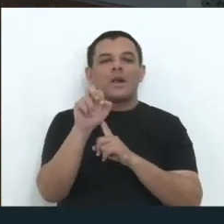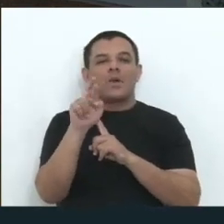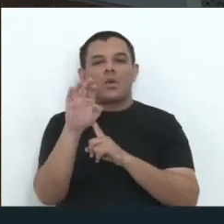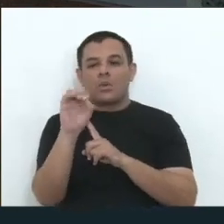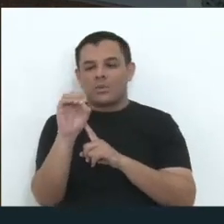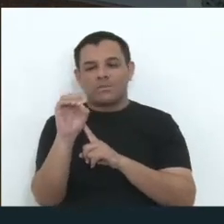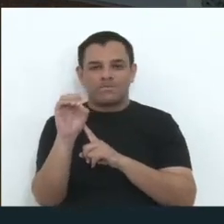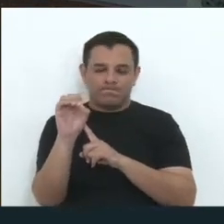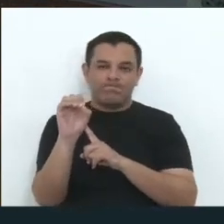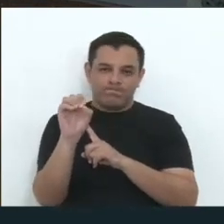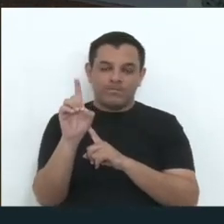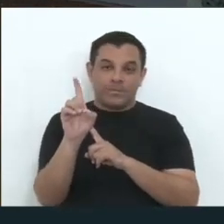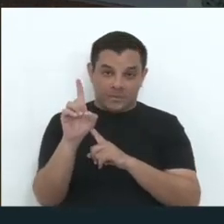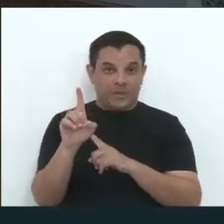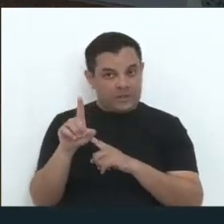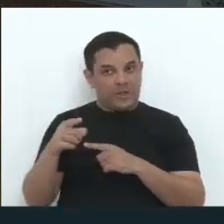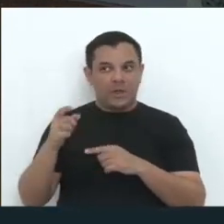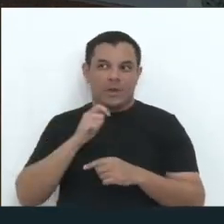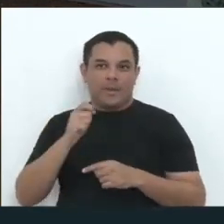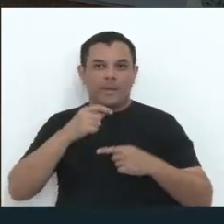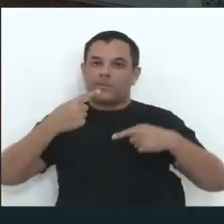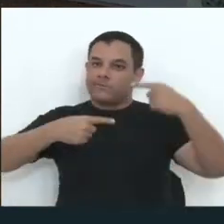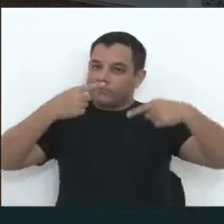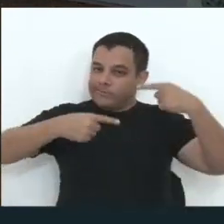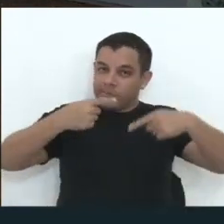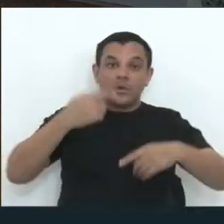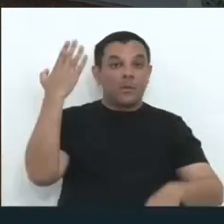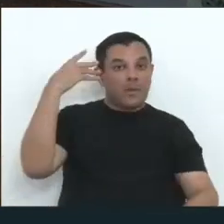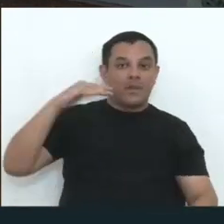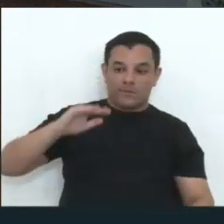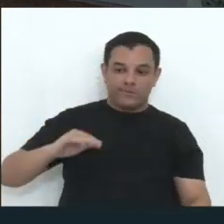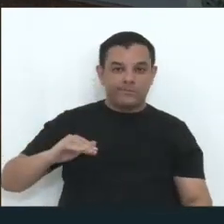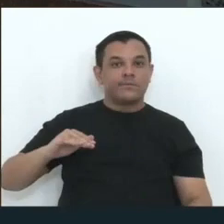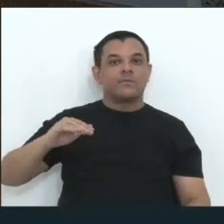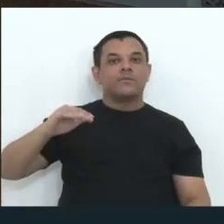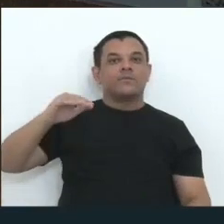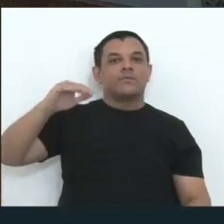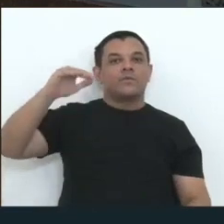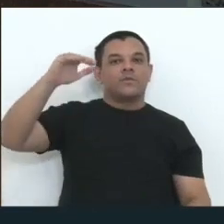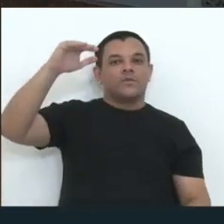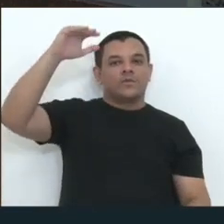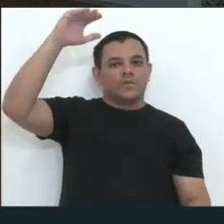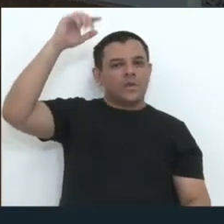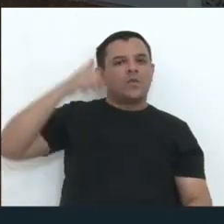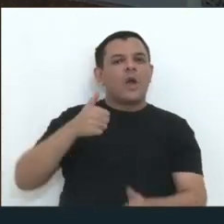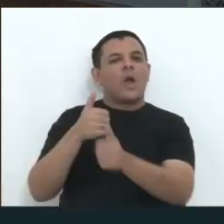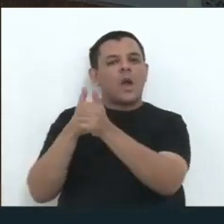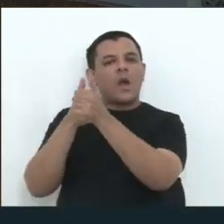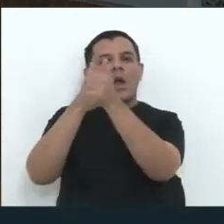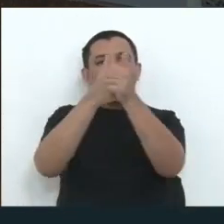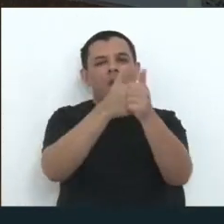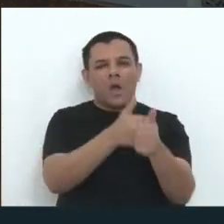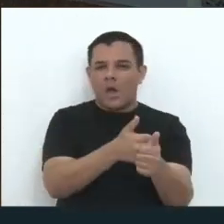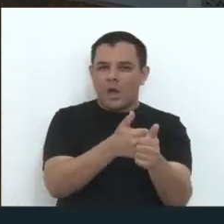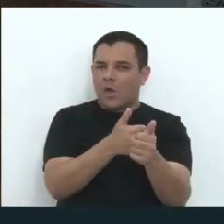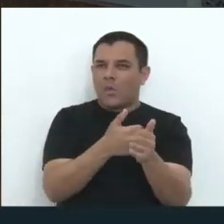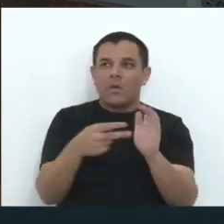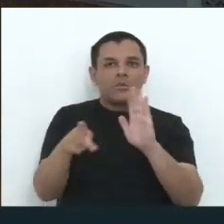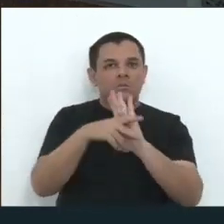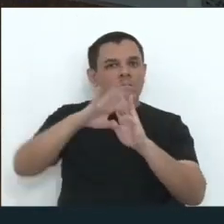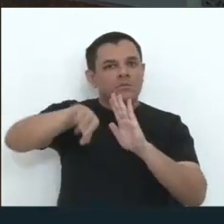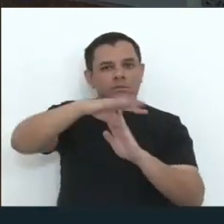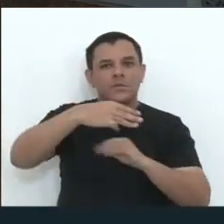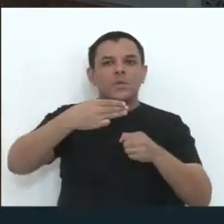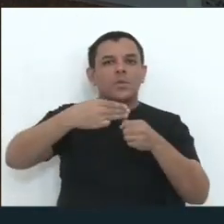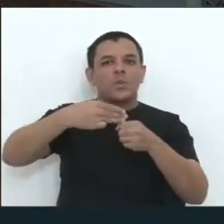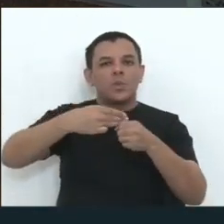Jornalista político que desde da minha infância, que quando eu acompanhava os jornais do município